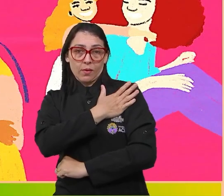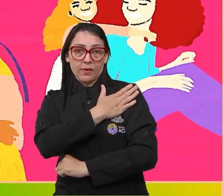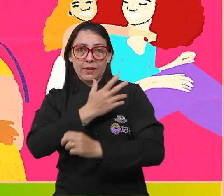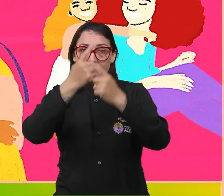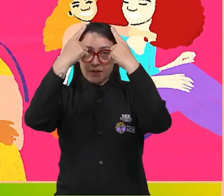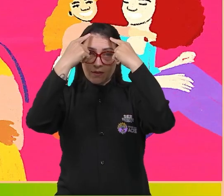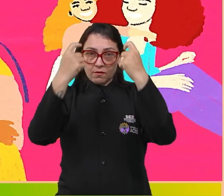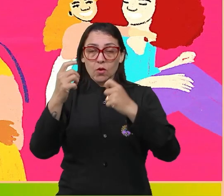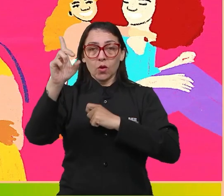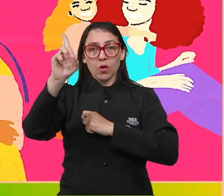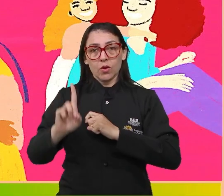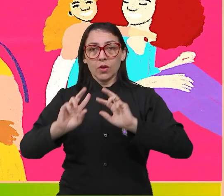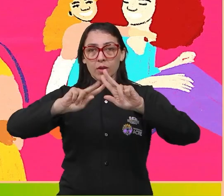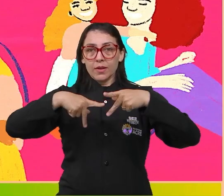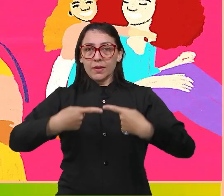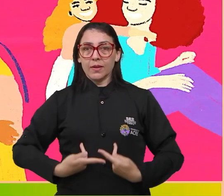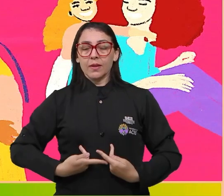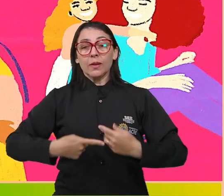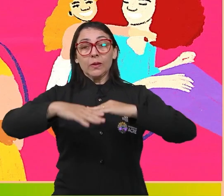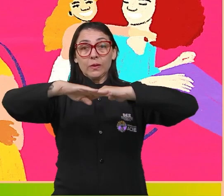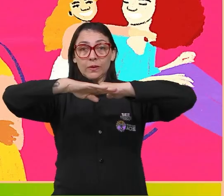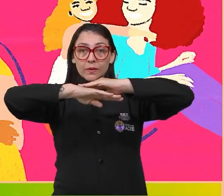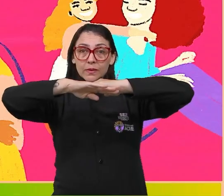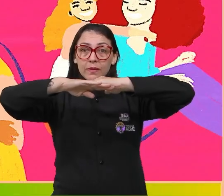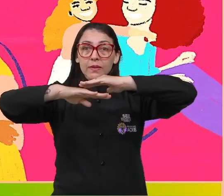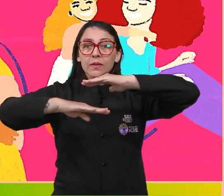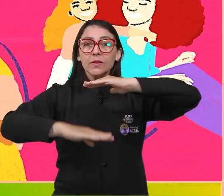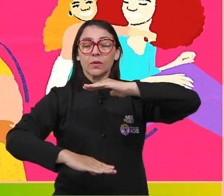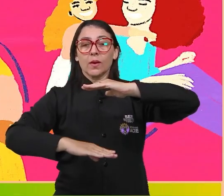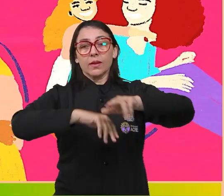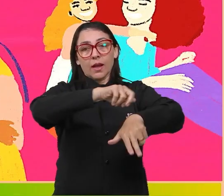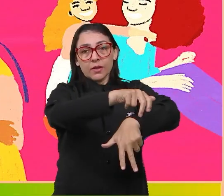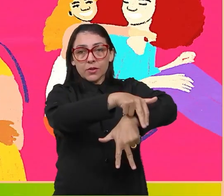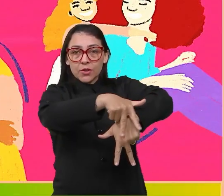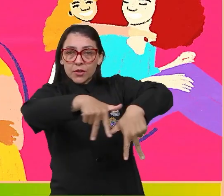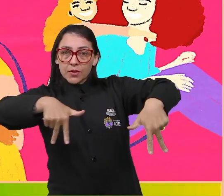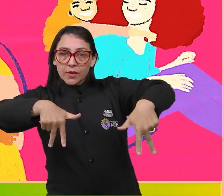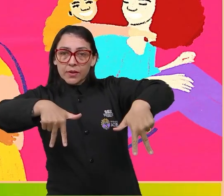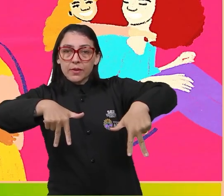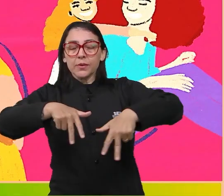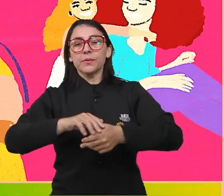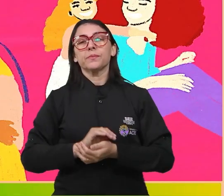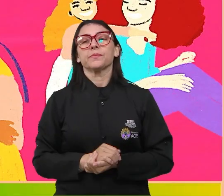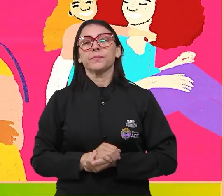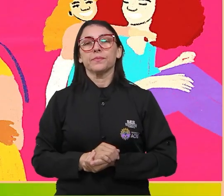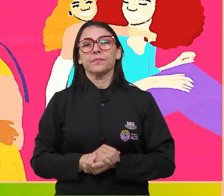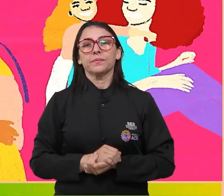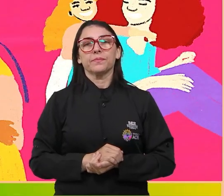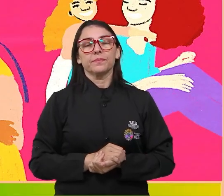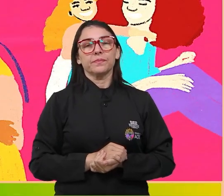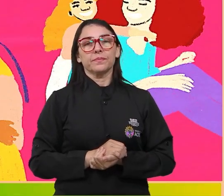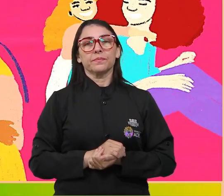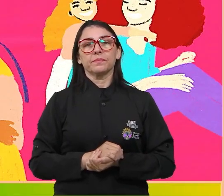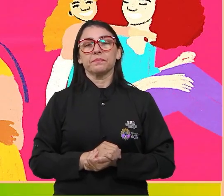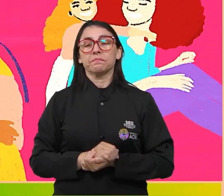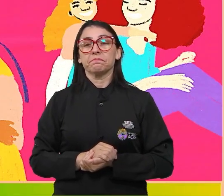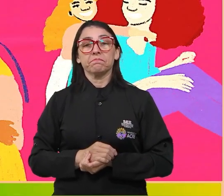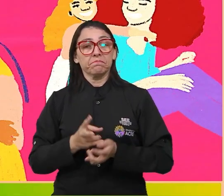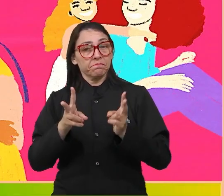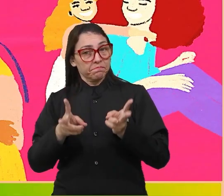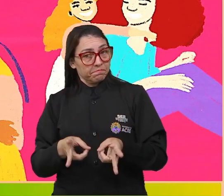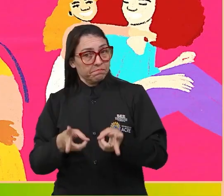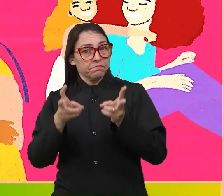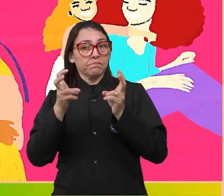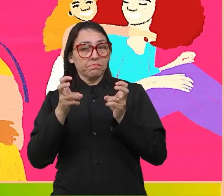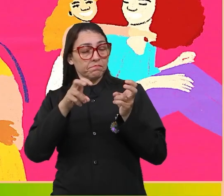o preconceito, violência, direitos humanos e desigualdade de gênero. Então, como a gente bem